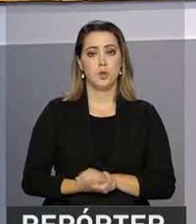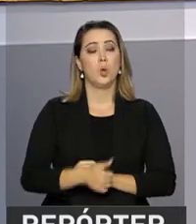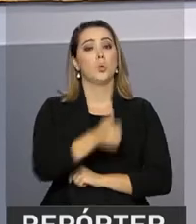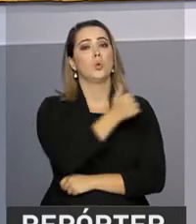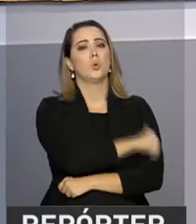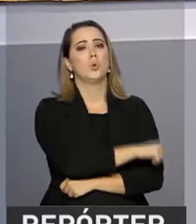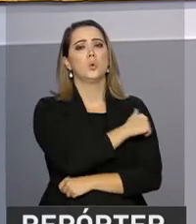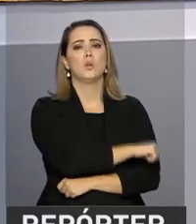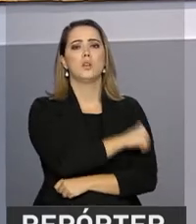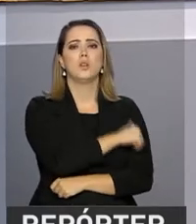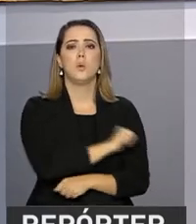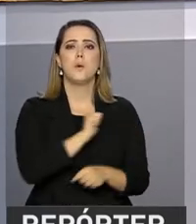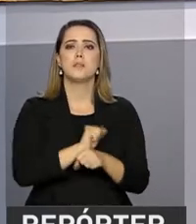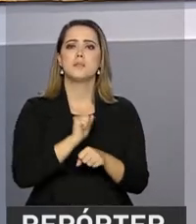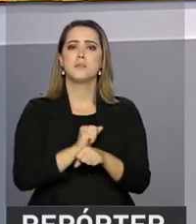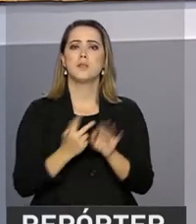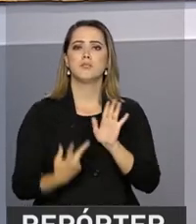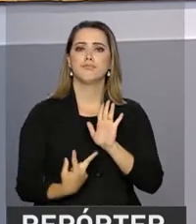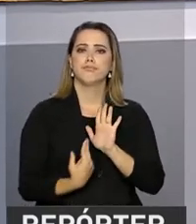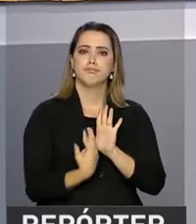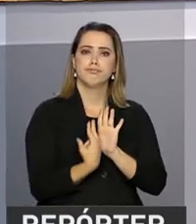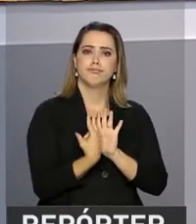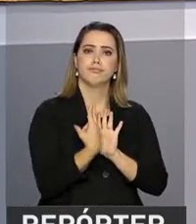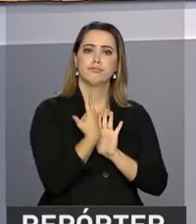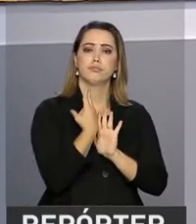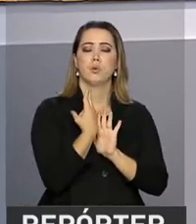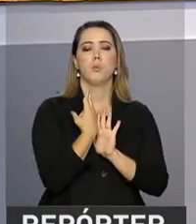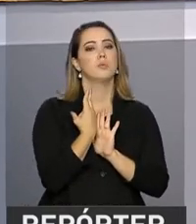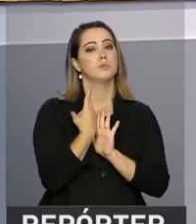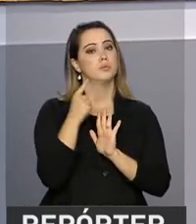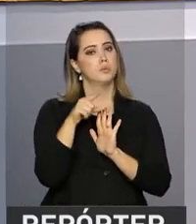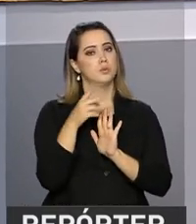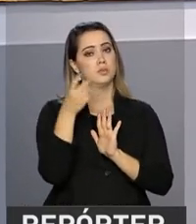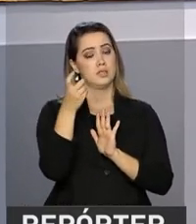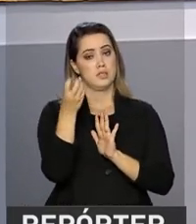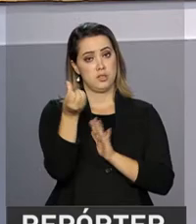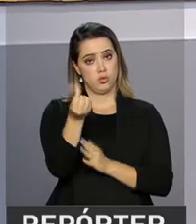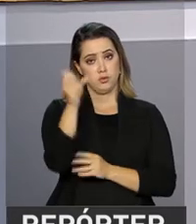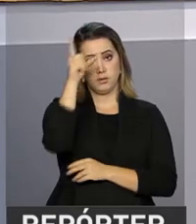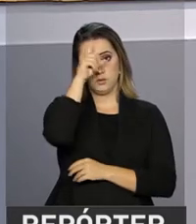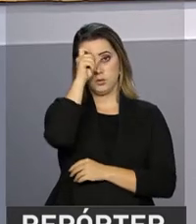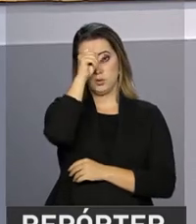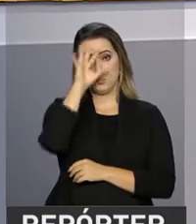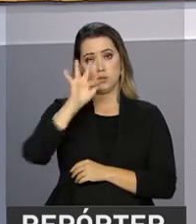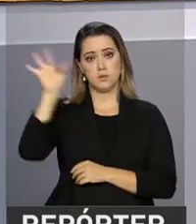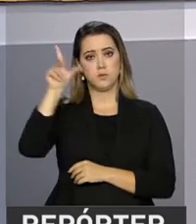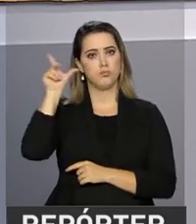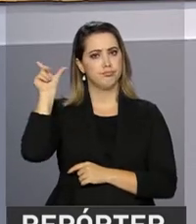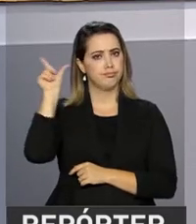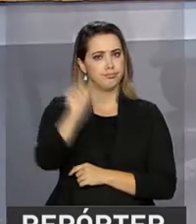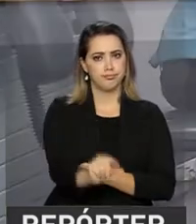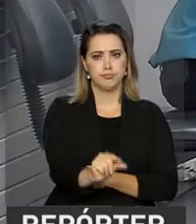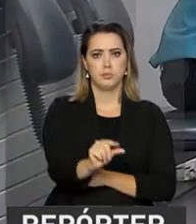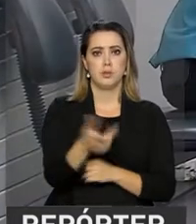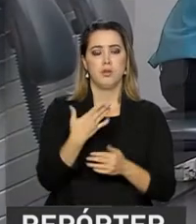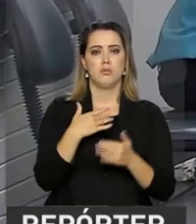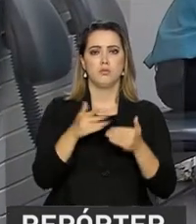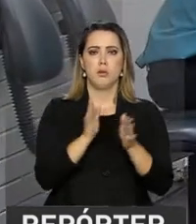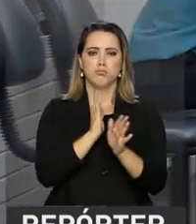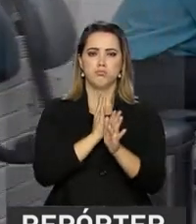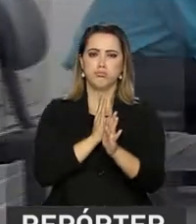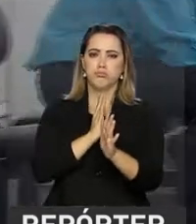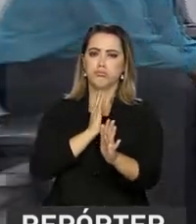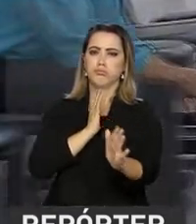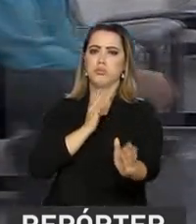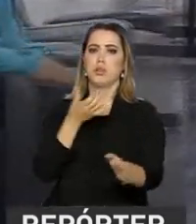há fila de espera por cirurgia nos seis hospitais federais foi reduzida à metade desde janeiro a lista que tinha 16